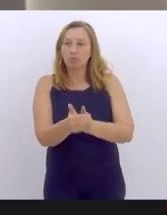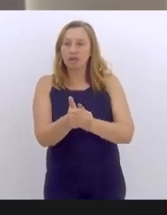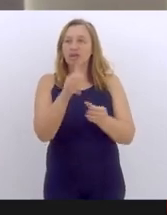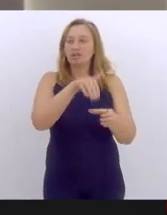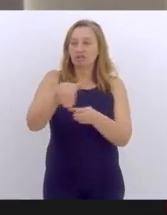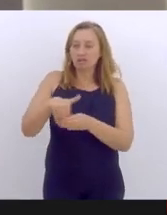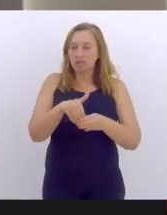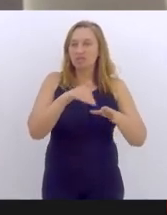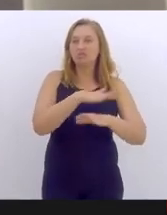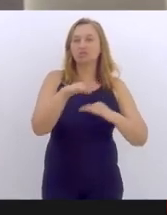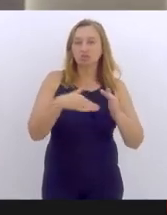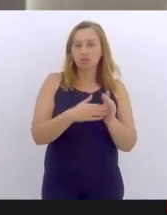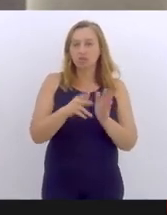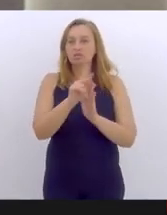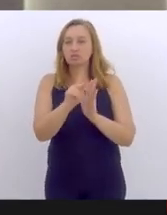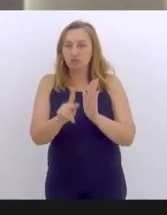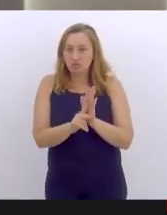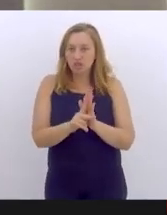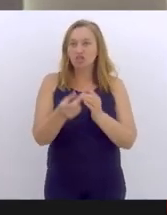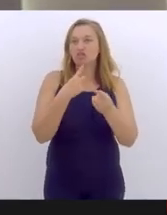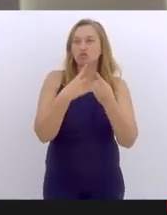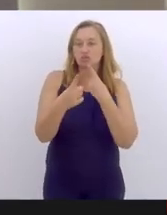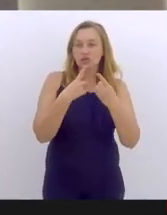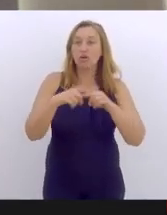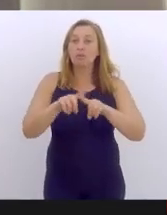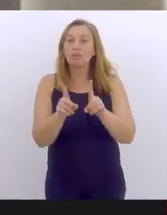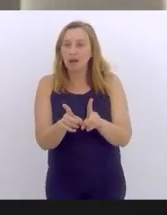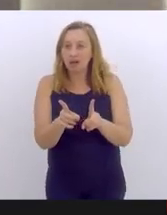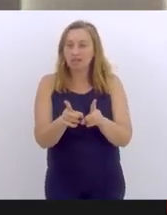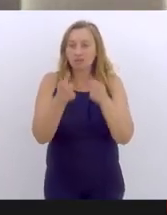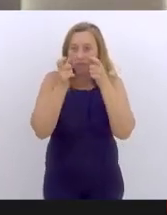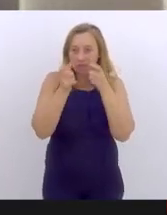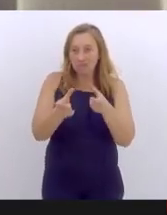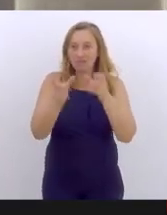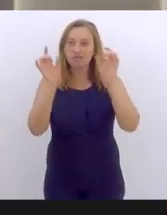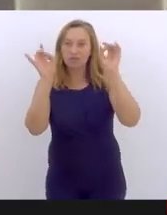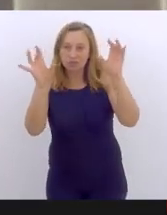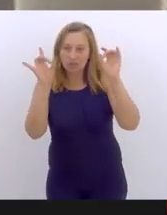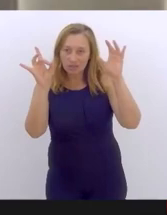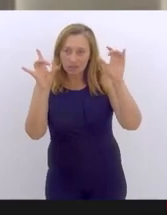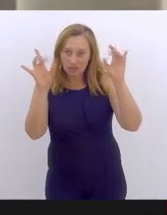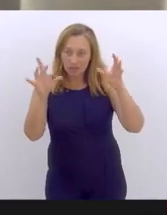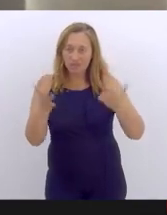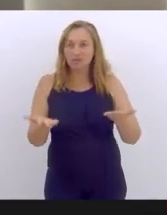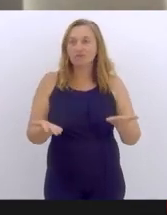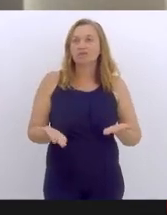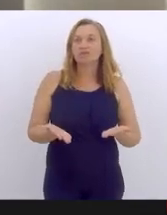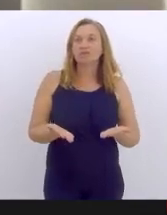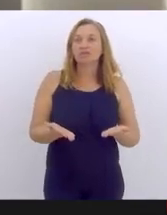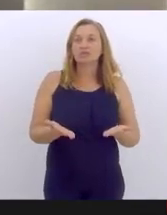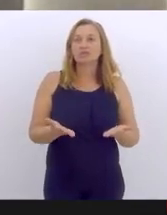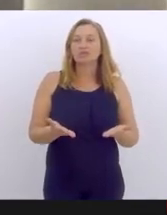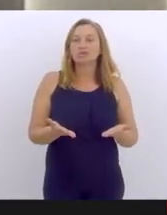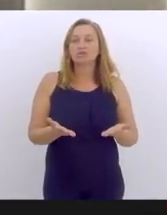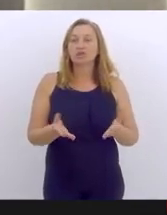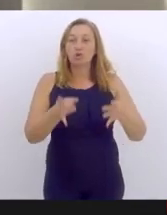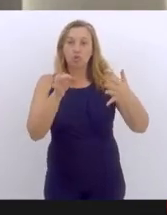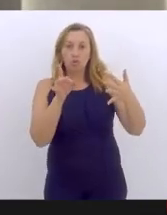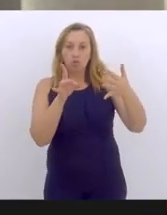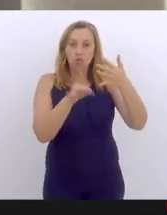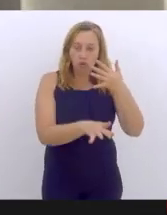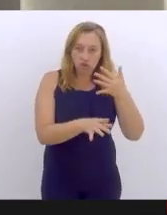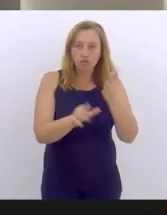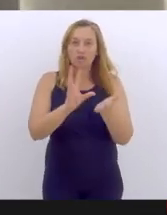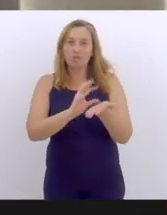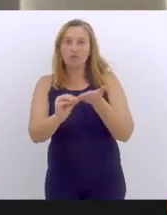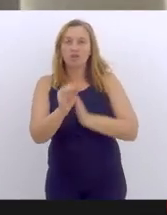de todos os projetos, as discussões, mas com atenção especial a esse que agora foi para o final da pauta, né?